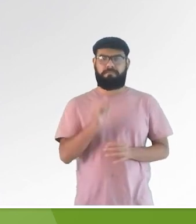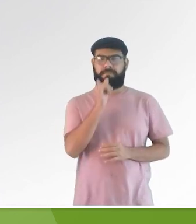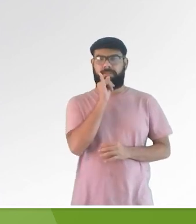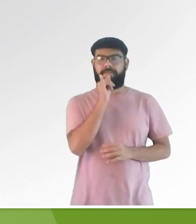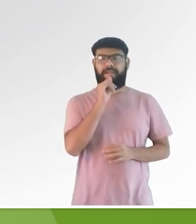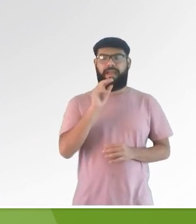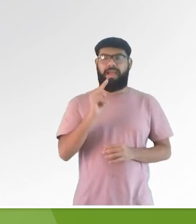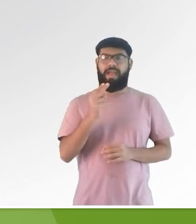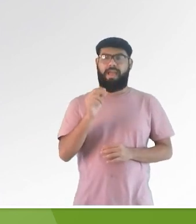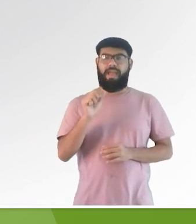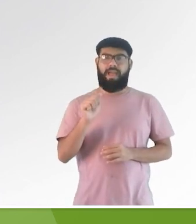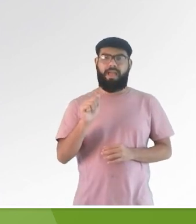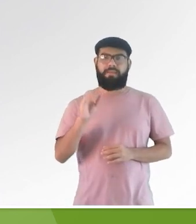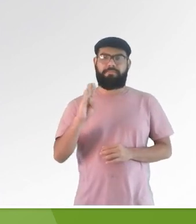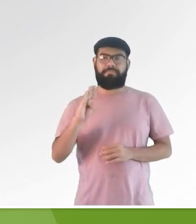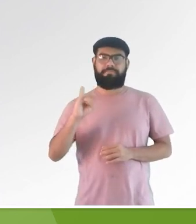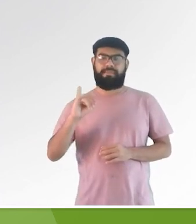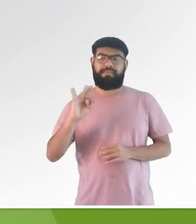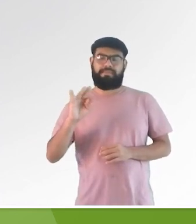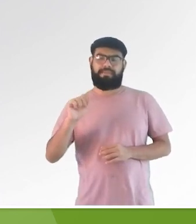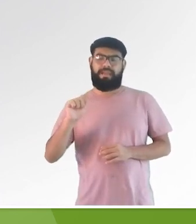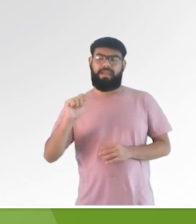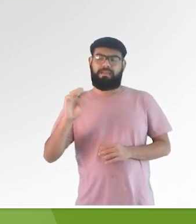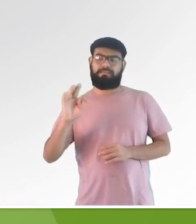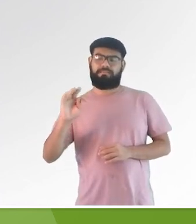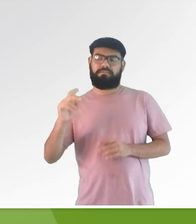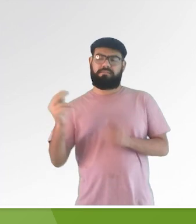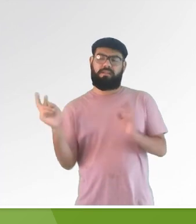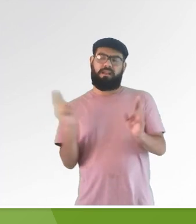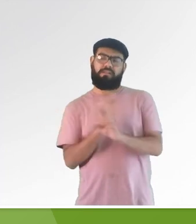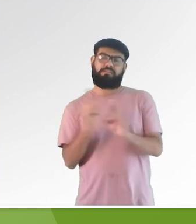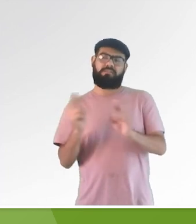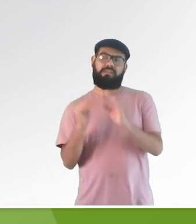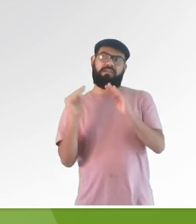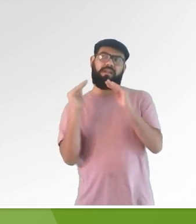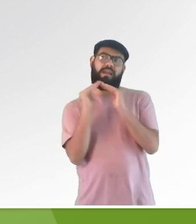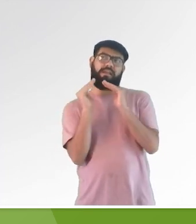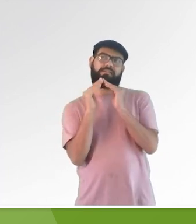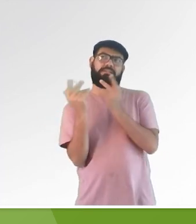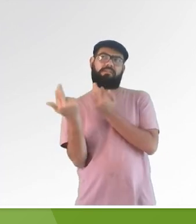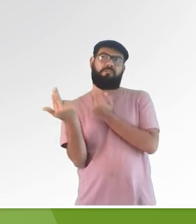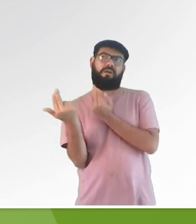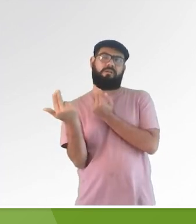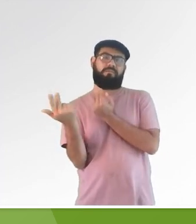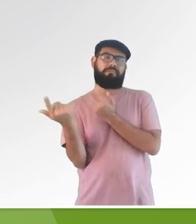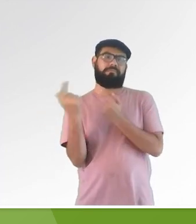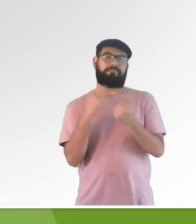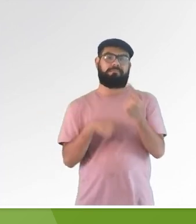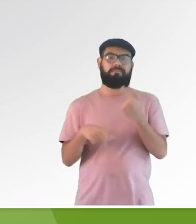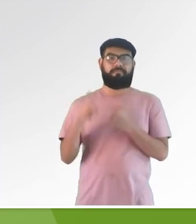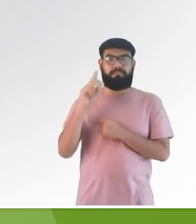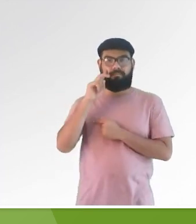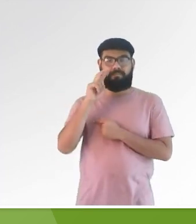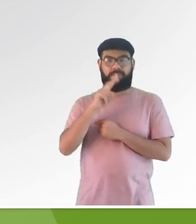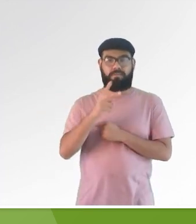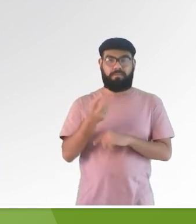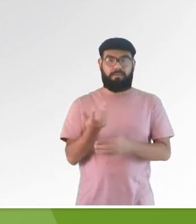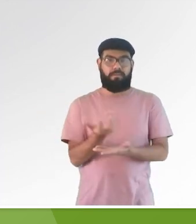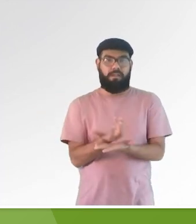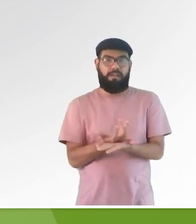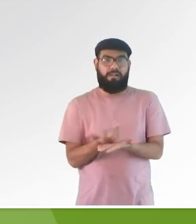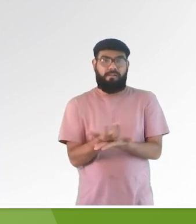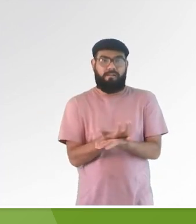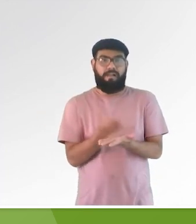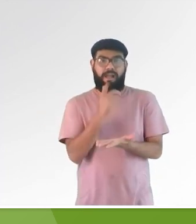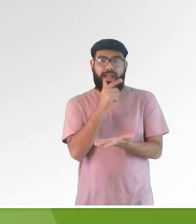o endereço, é fácil da gente relacionar. E aí a gente tem de um lado, olha só, a nossa Vitória régia, né,